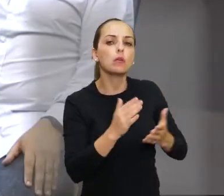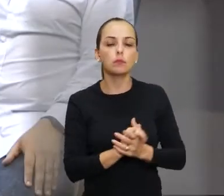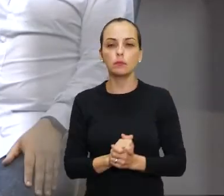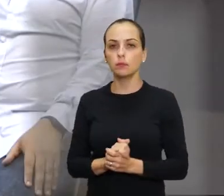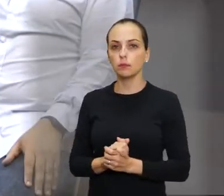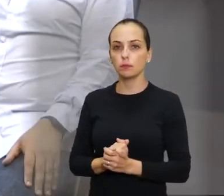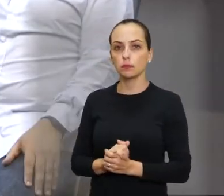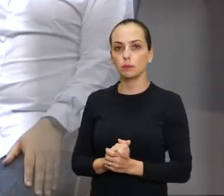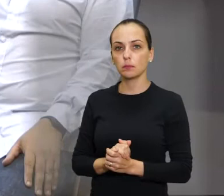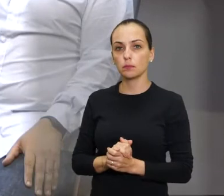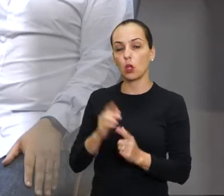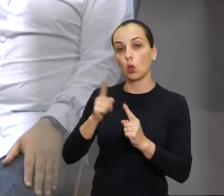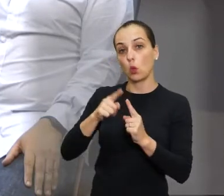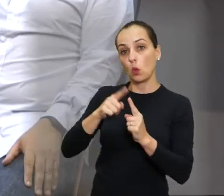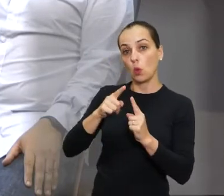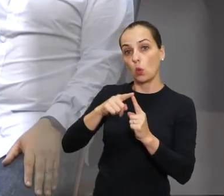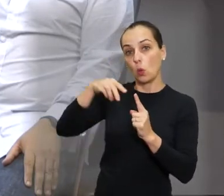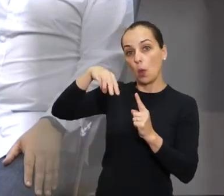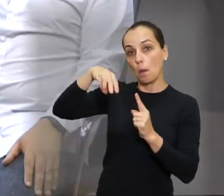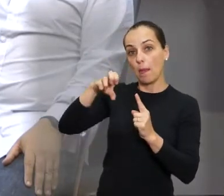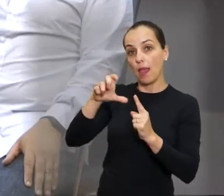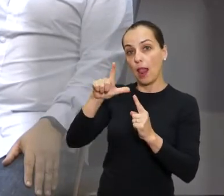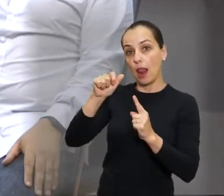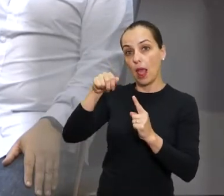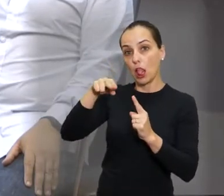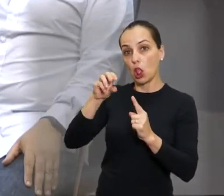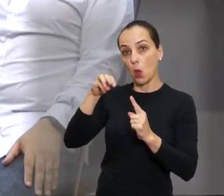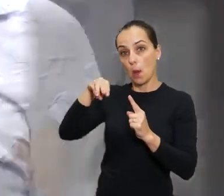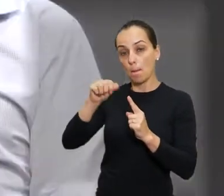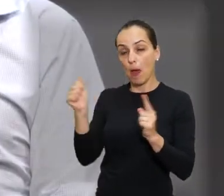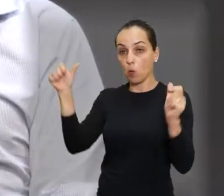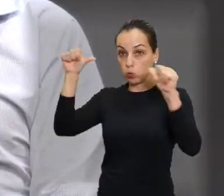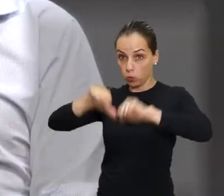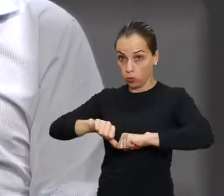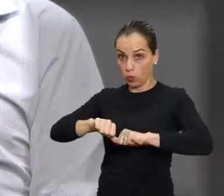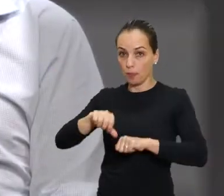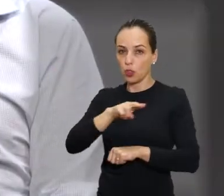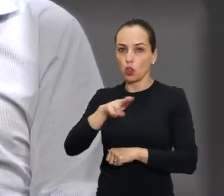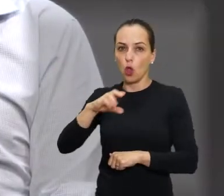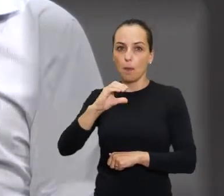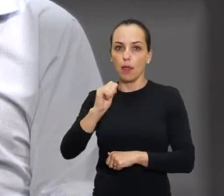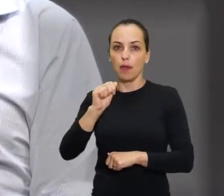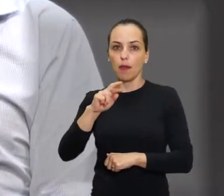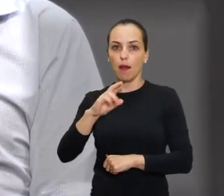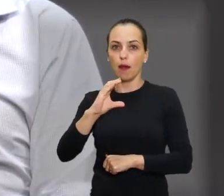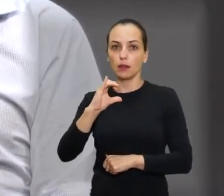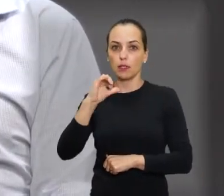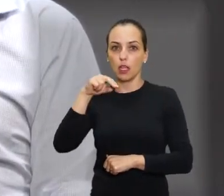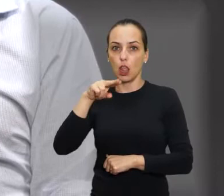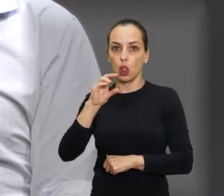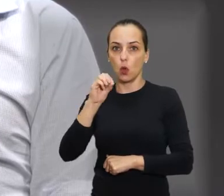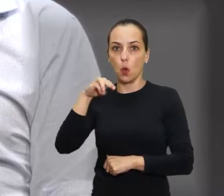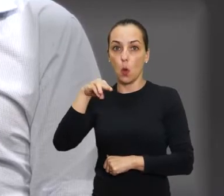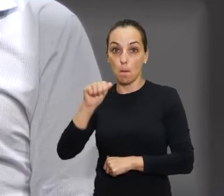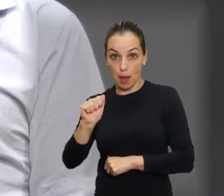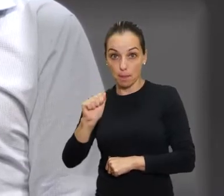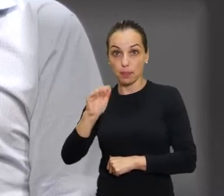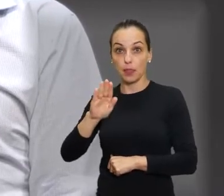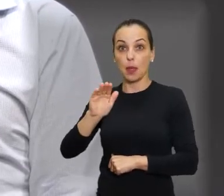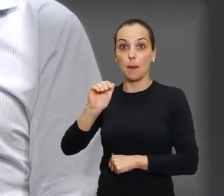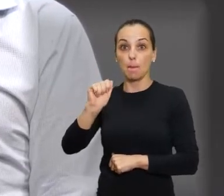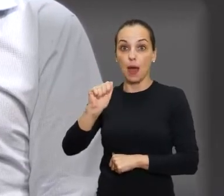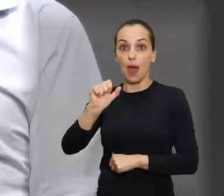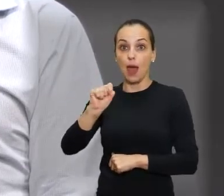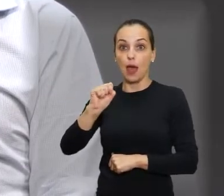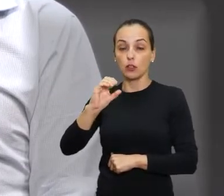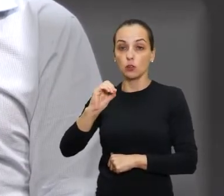tumor não melanoma. O mais frequente é um carcinoma chamado carcinoma basocelular. De todos os cânceres